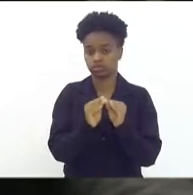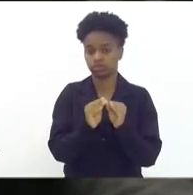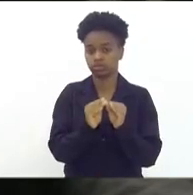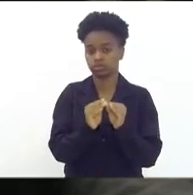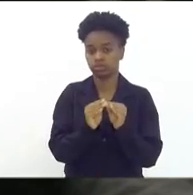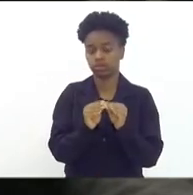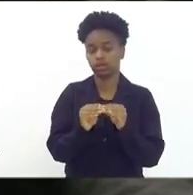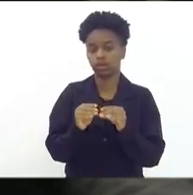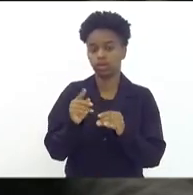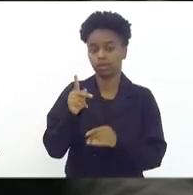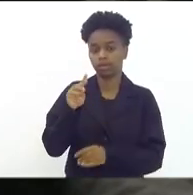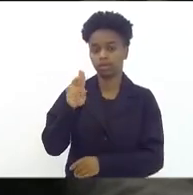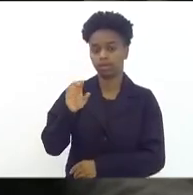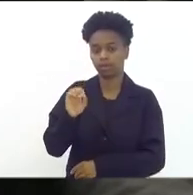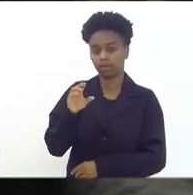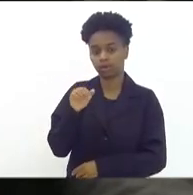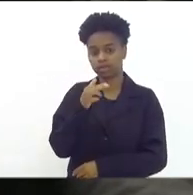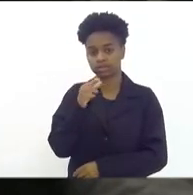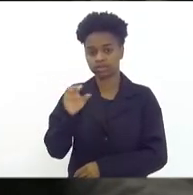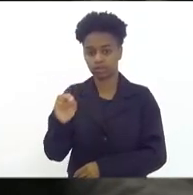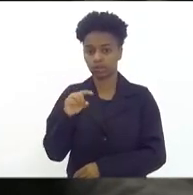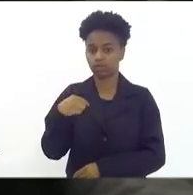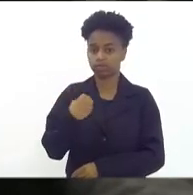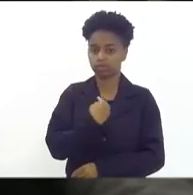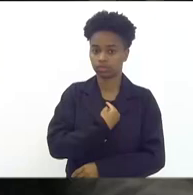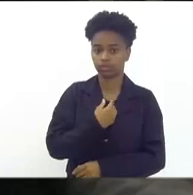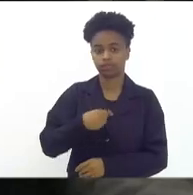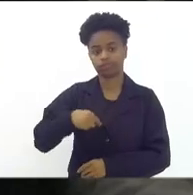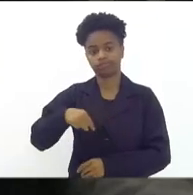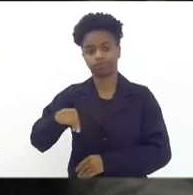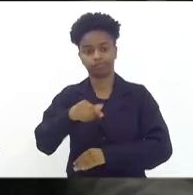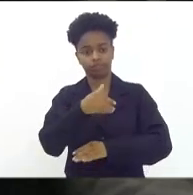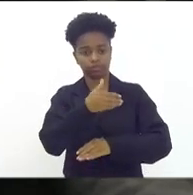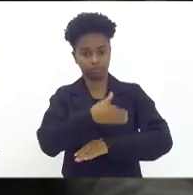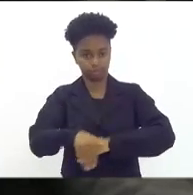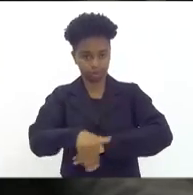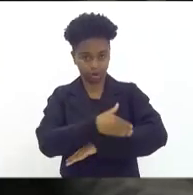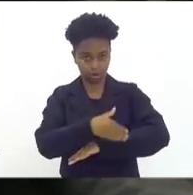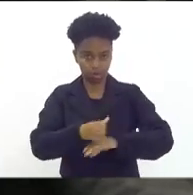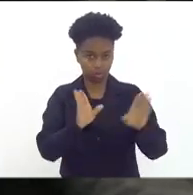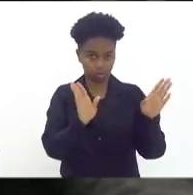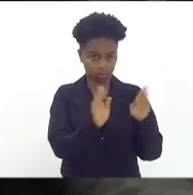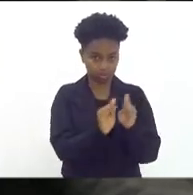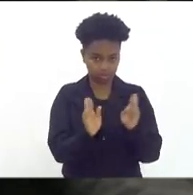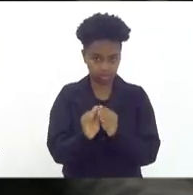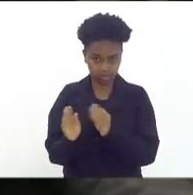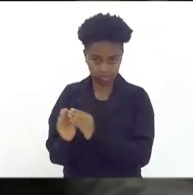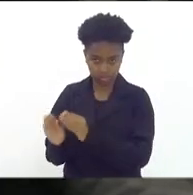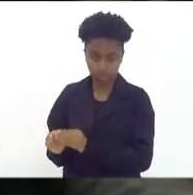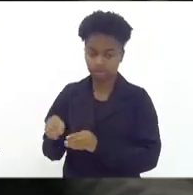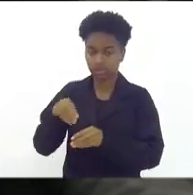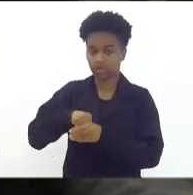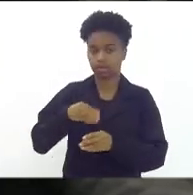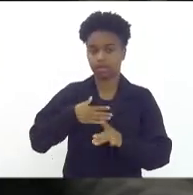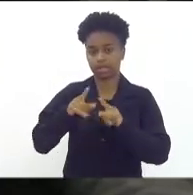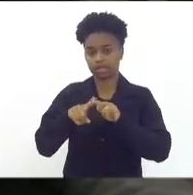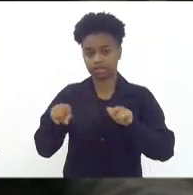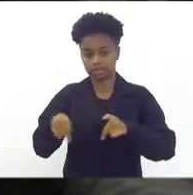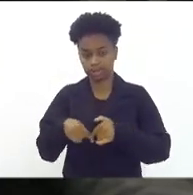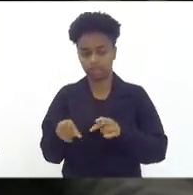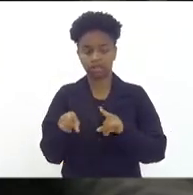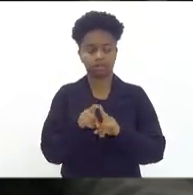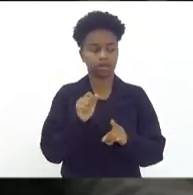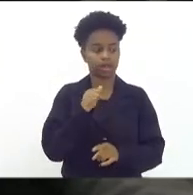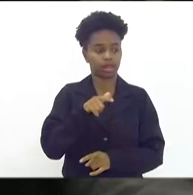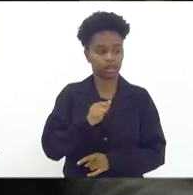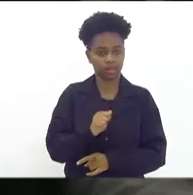em branco que nós fomos para as ruas né no período eleitoral é a gente resume o resumo todas as minhas dentro do meu gabinete o Alano dele